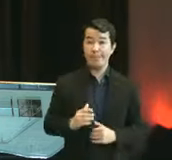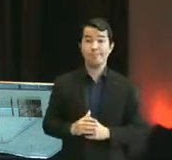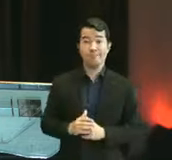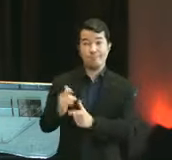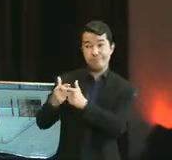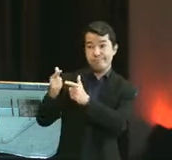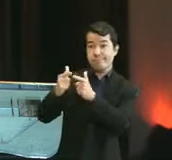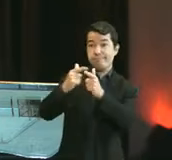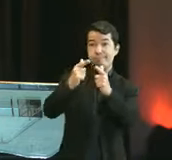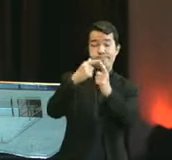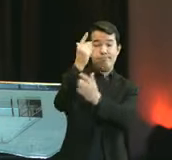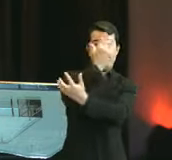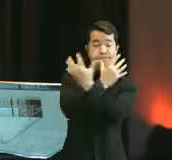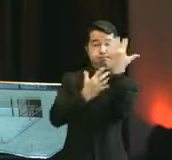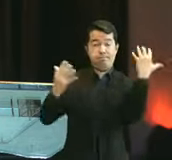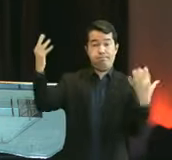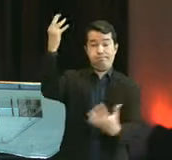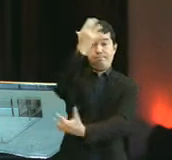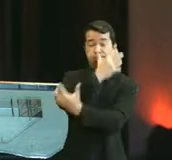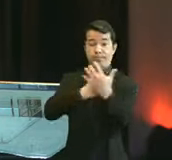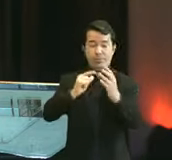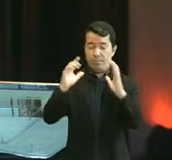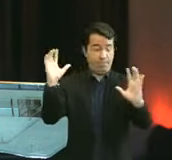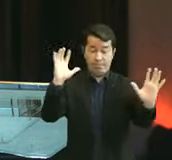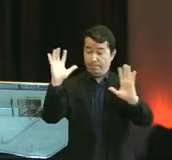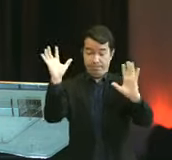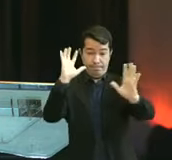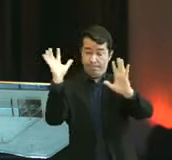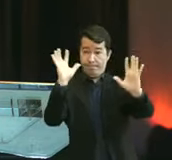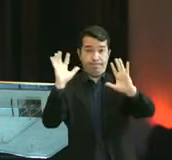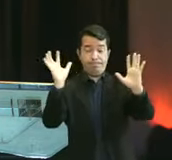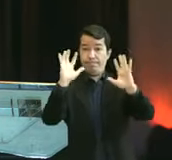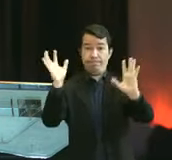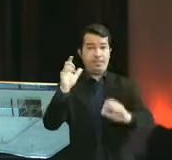notas atrapalhadas que incomodam.